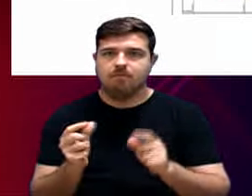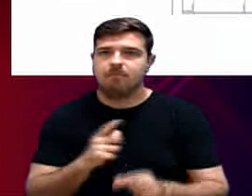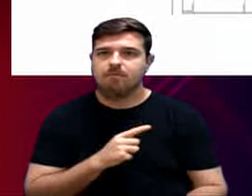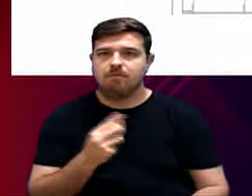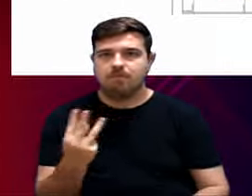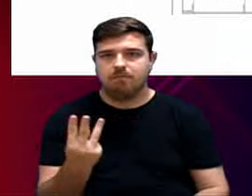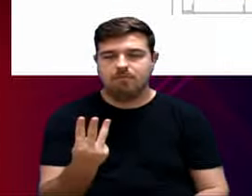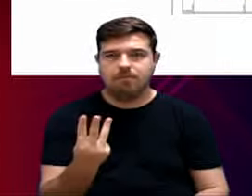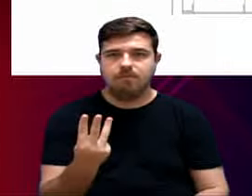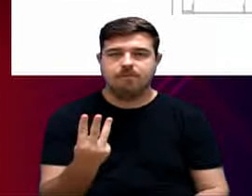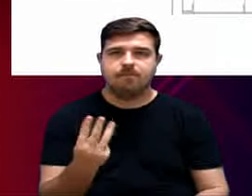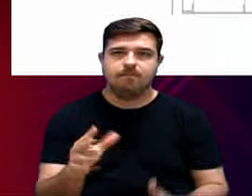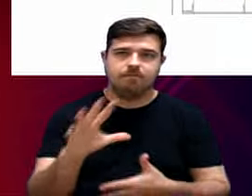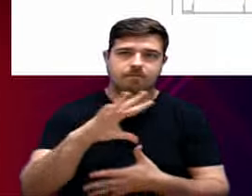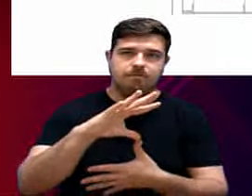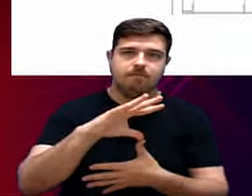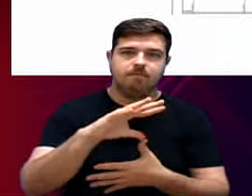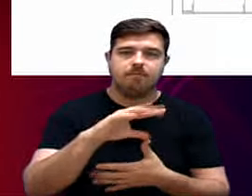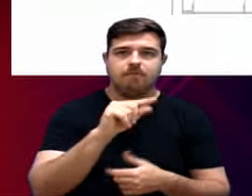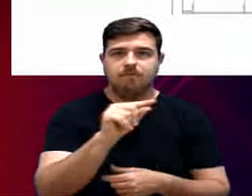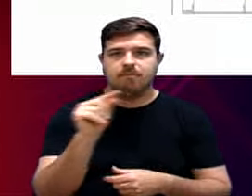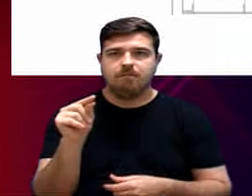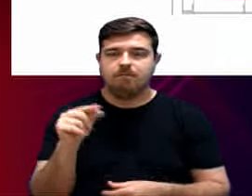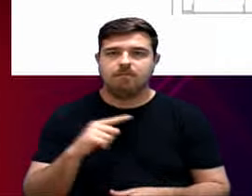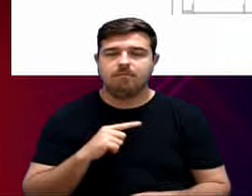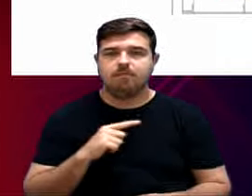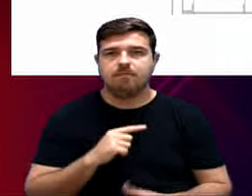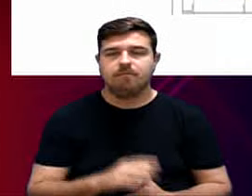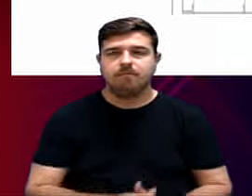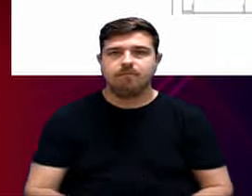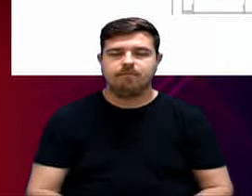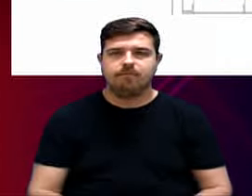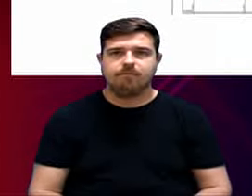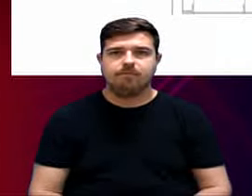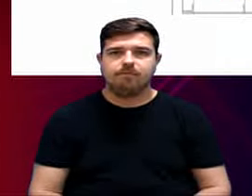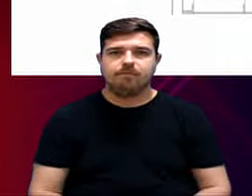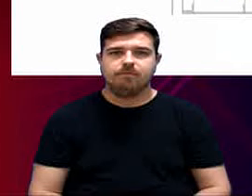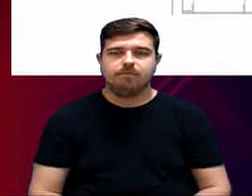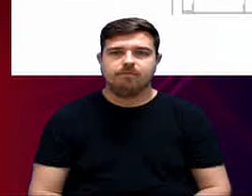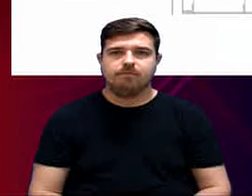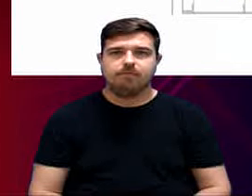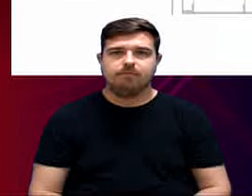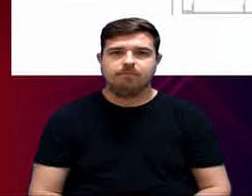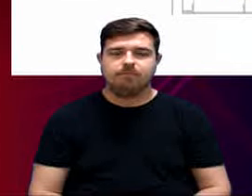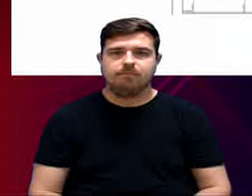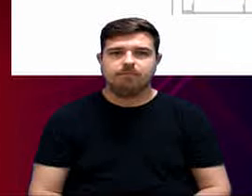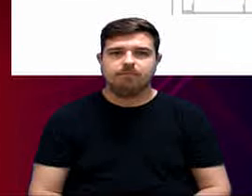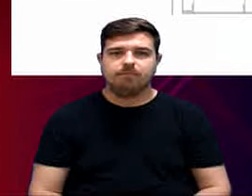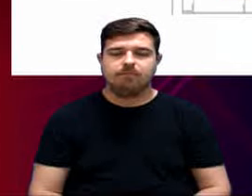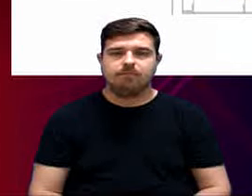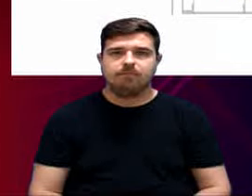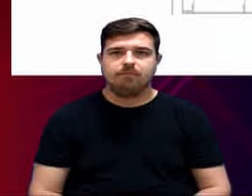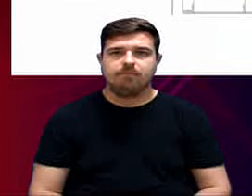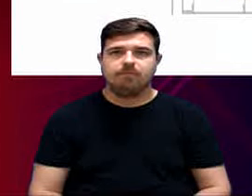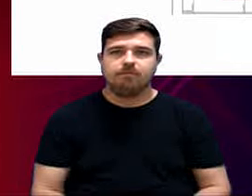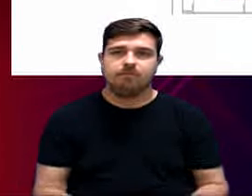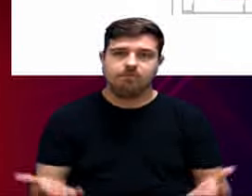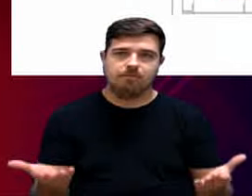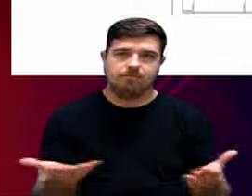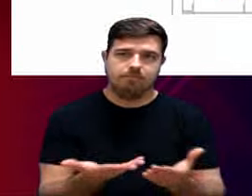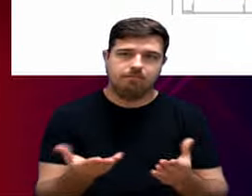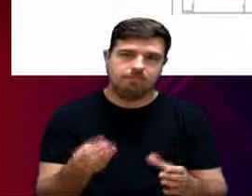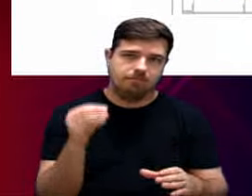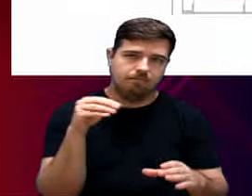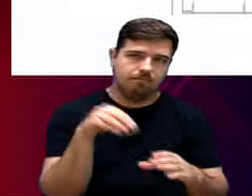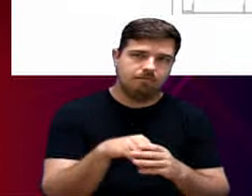eh no mapa eh o canto superior direito que é a porção que foi incluída como